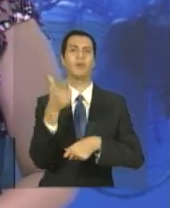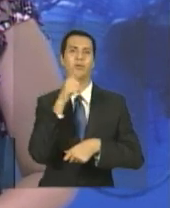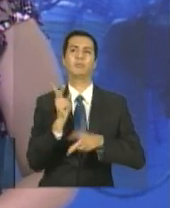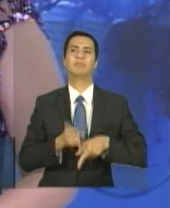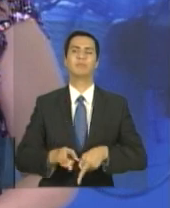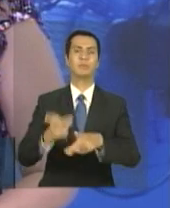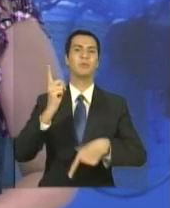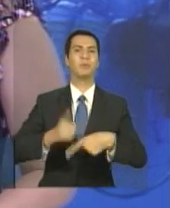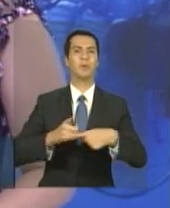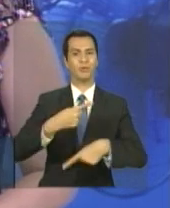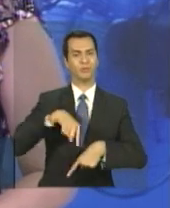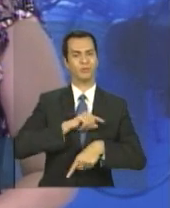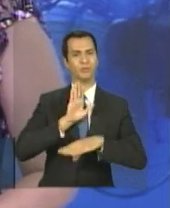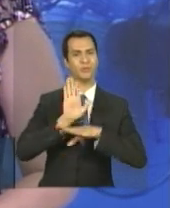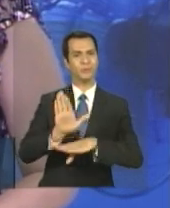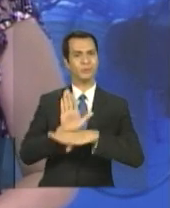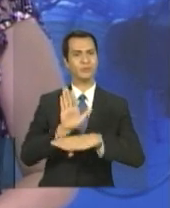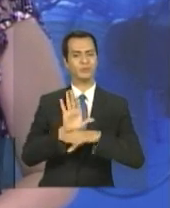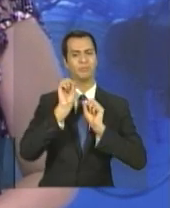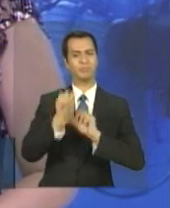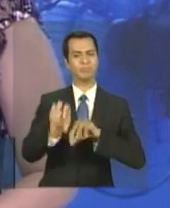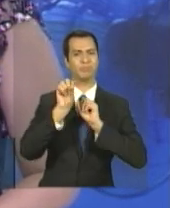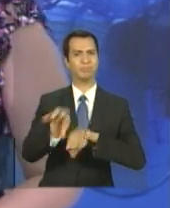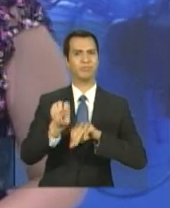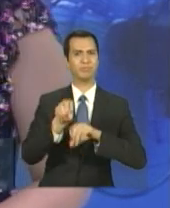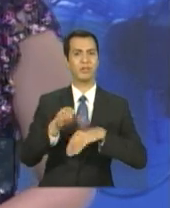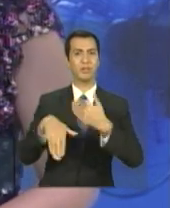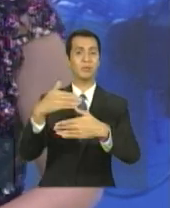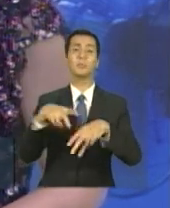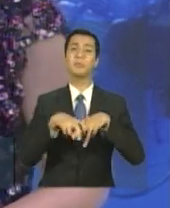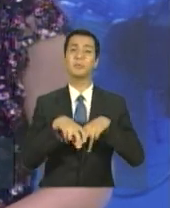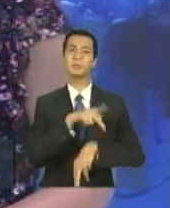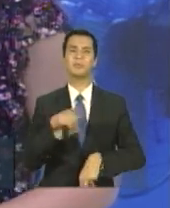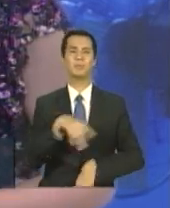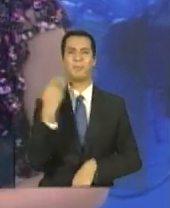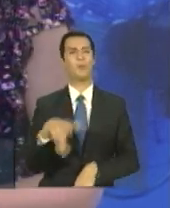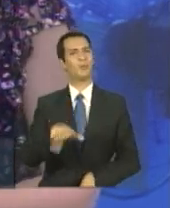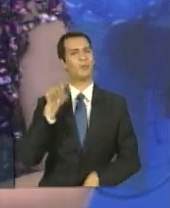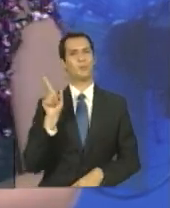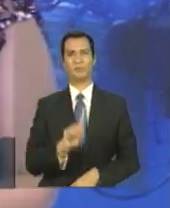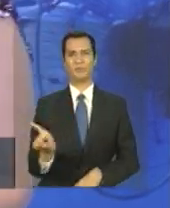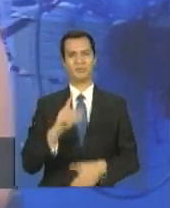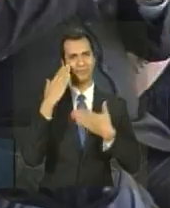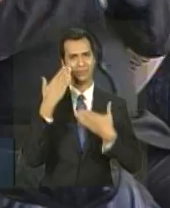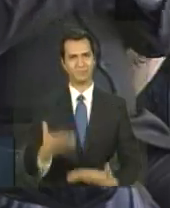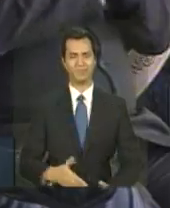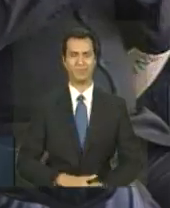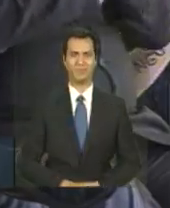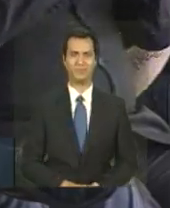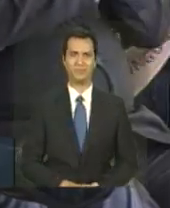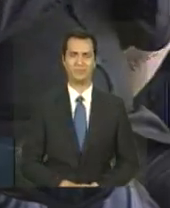magia de nossa palavra. O professor, assim, não morre jamais. Muito obrigada.